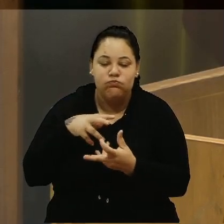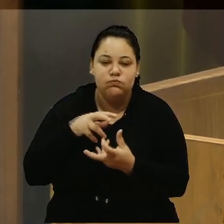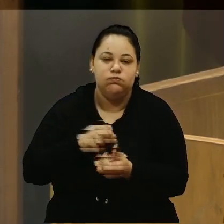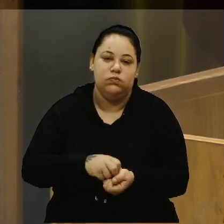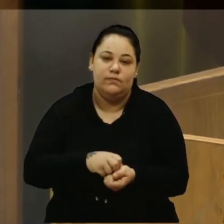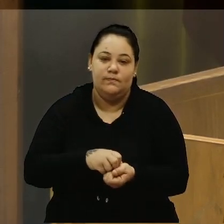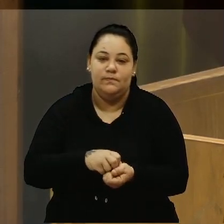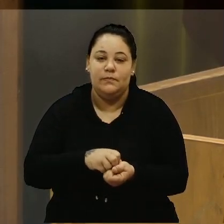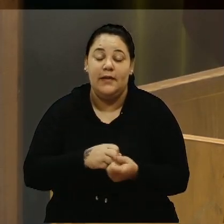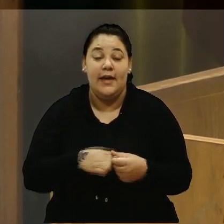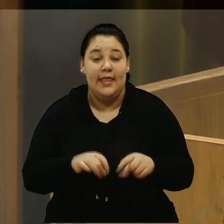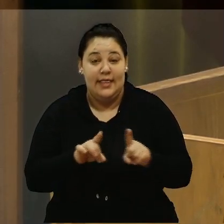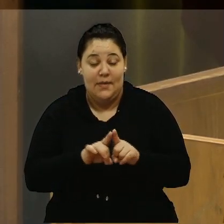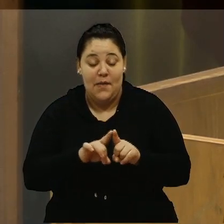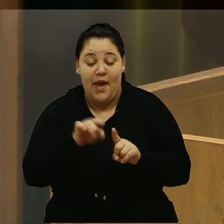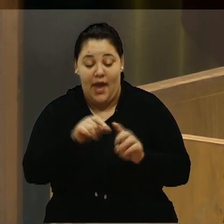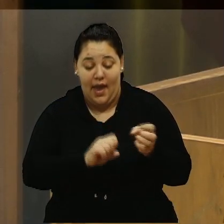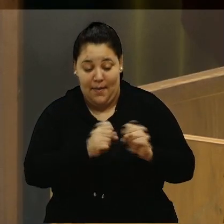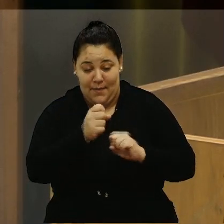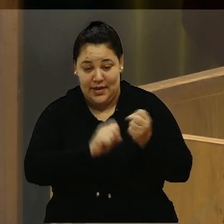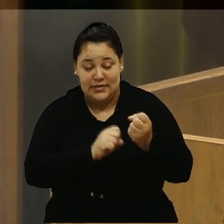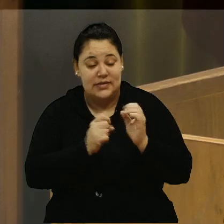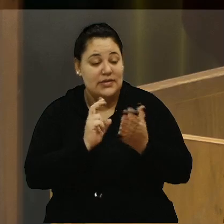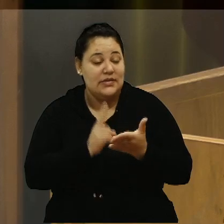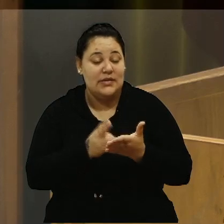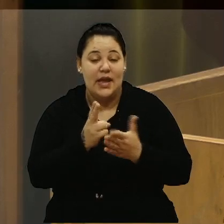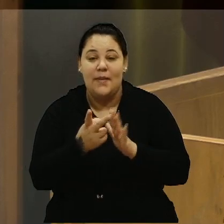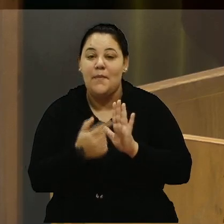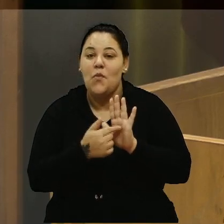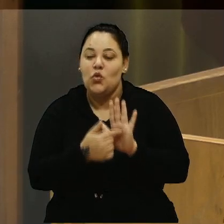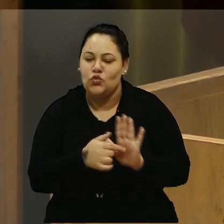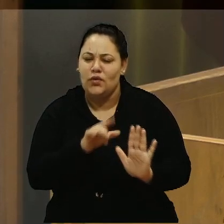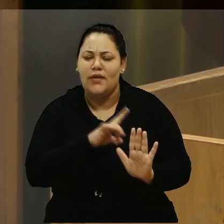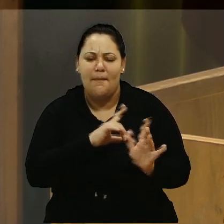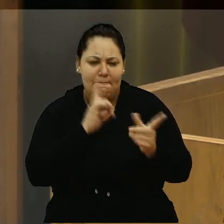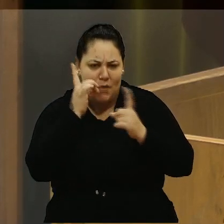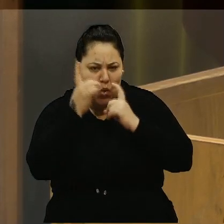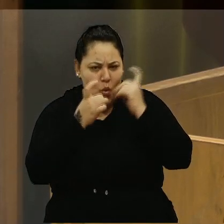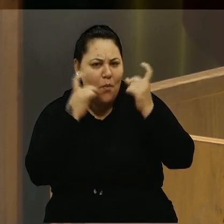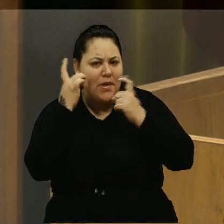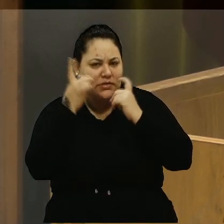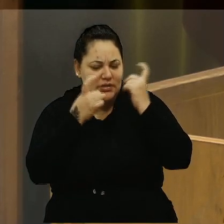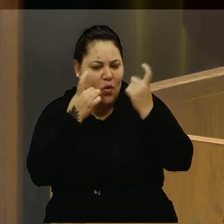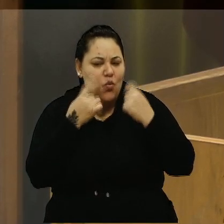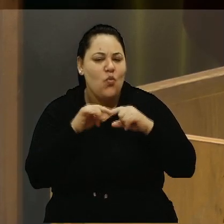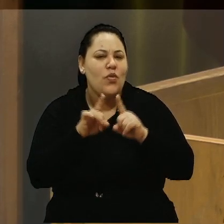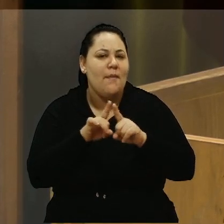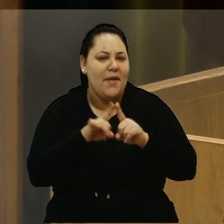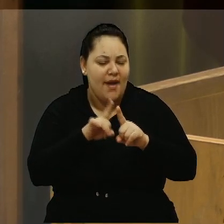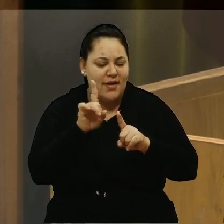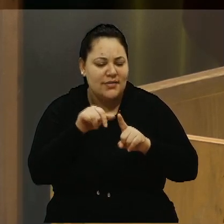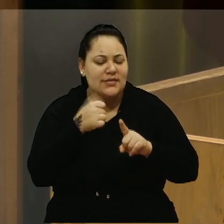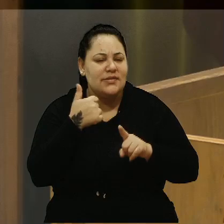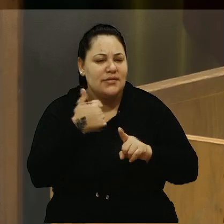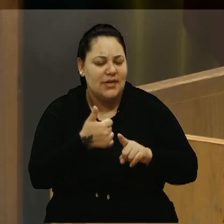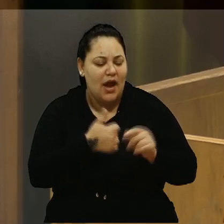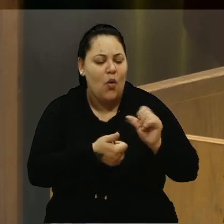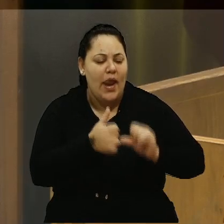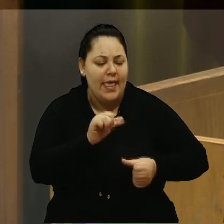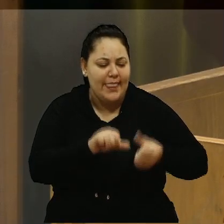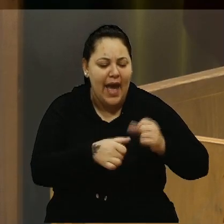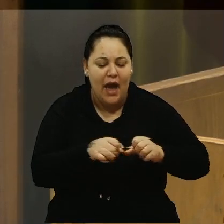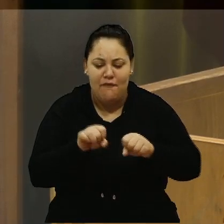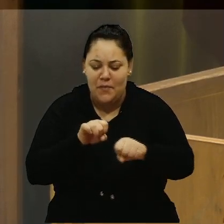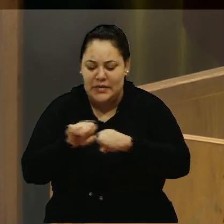Além disso, a Autotrave sempre demonstrou uma preocupação genuína com a qualificação e o bem-estar de seus